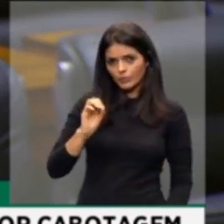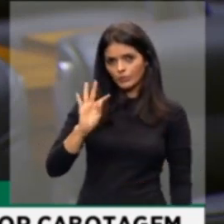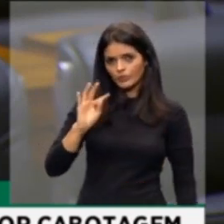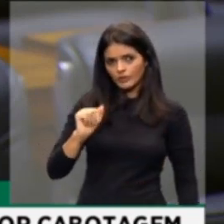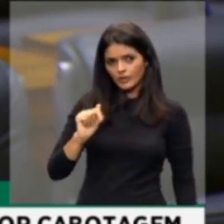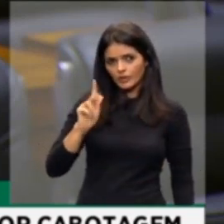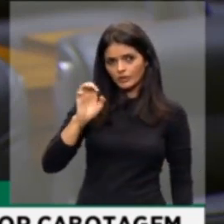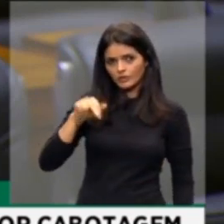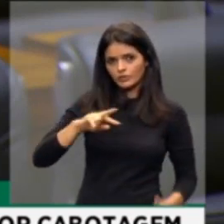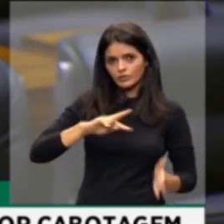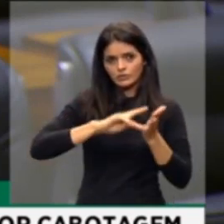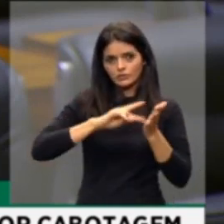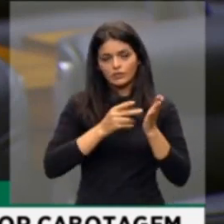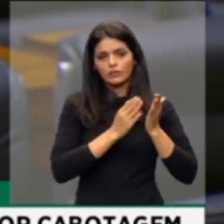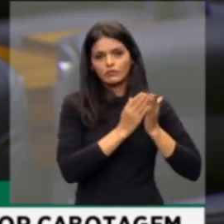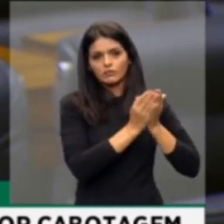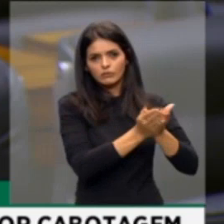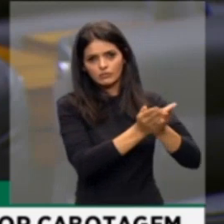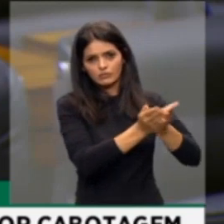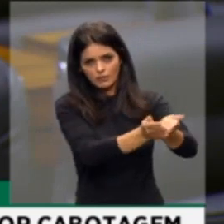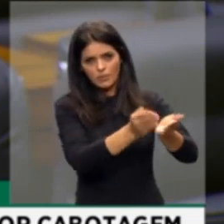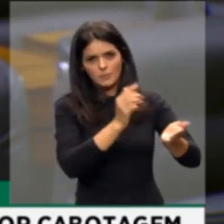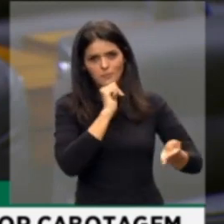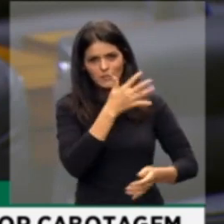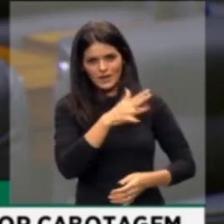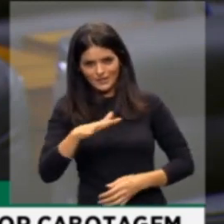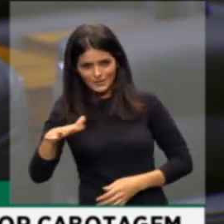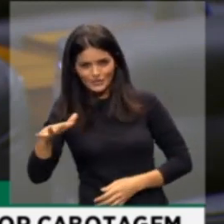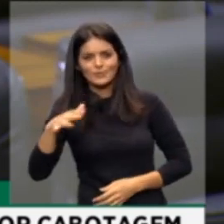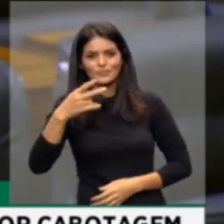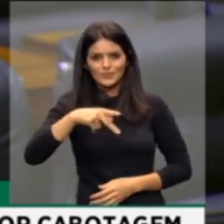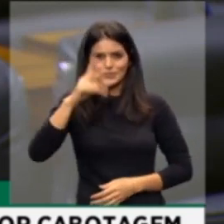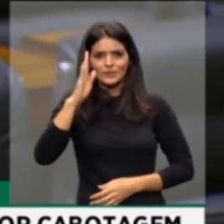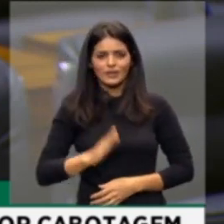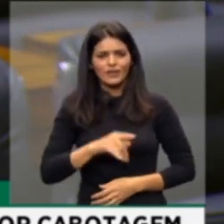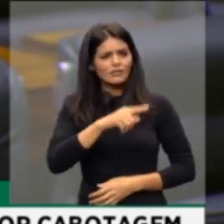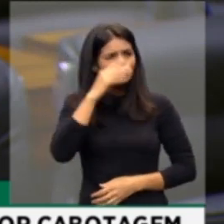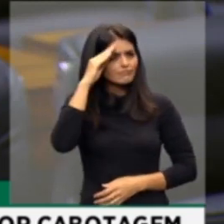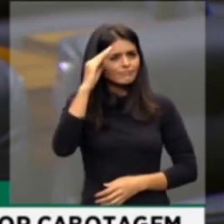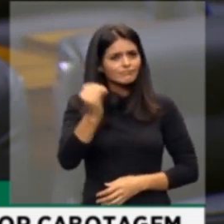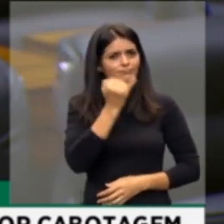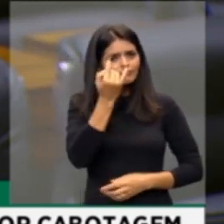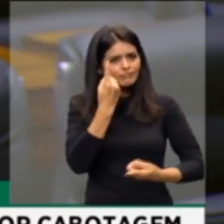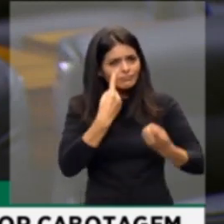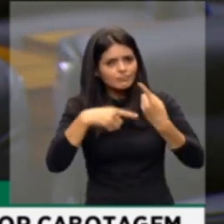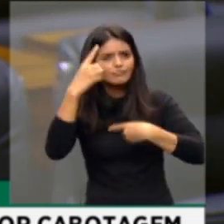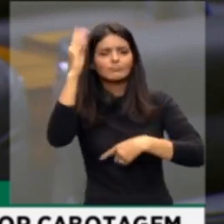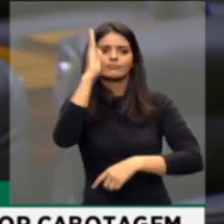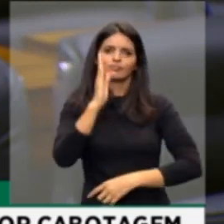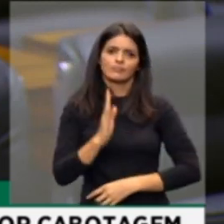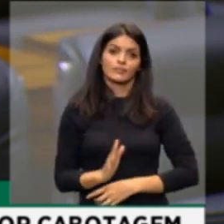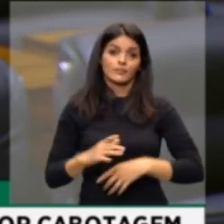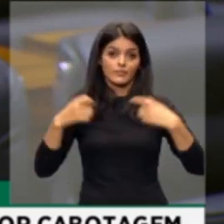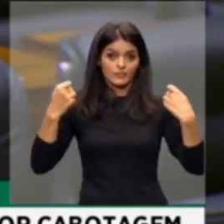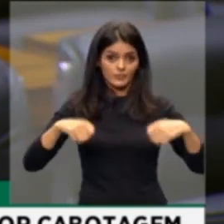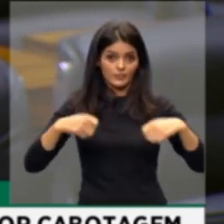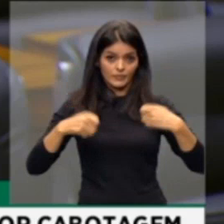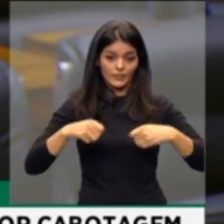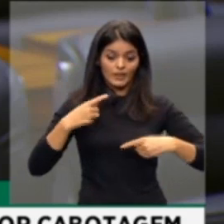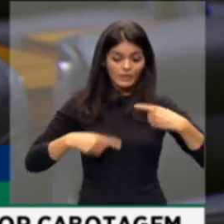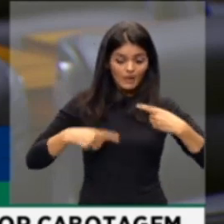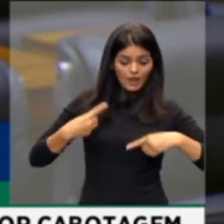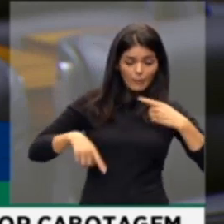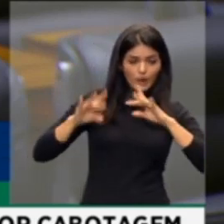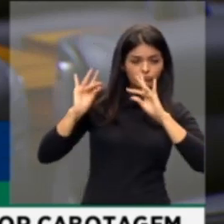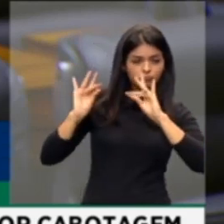palavras significa o transporte marítimo, aquaviário no Brasil, fundamental para o desenvolvimento do país, precisa ser debatido com